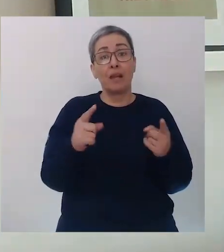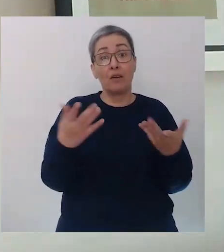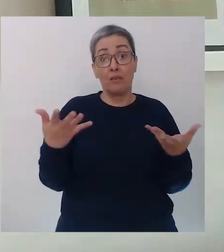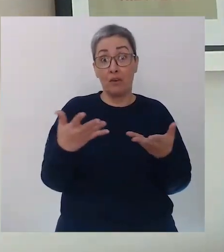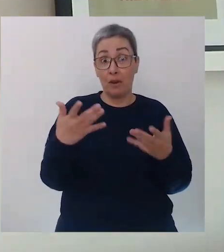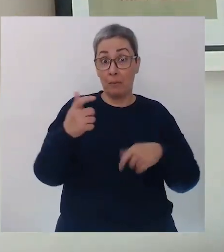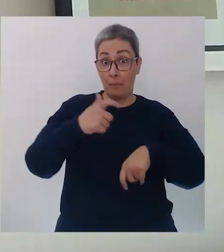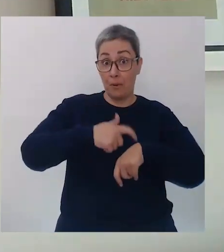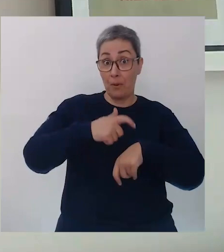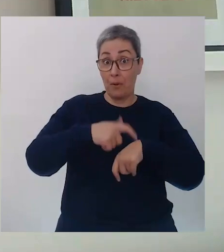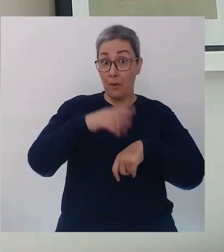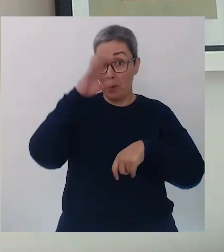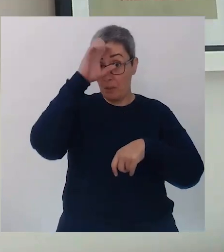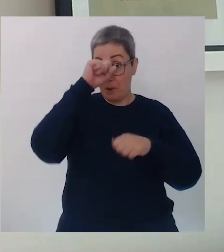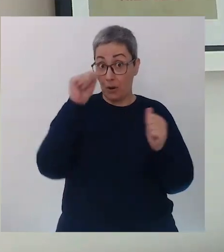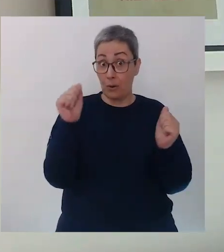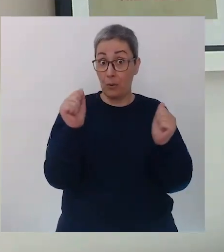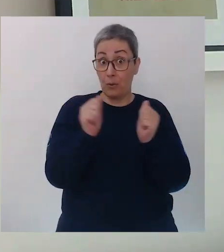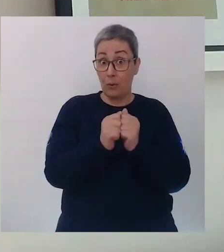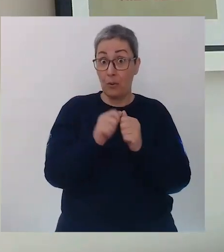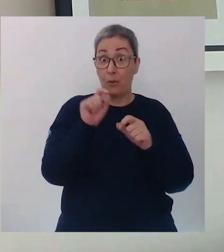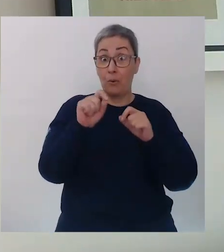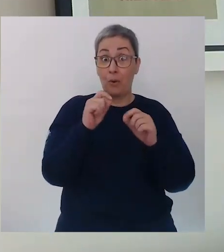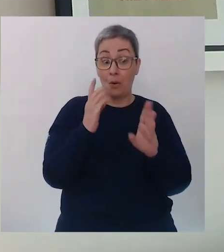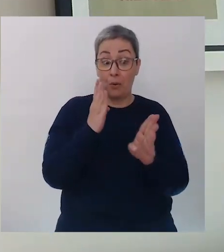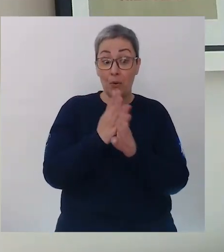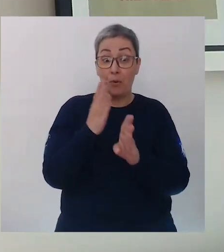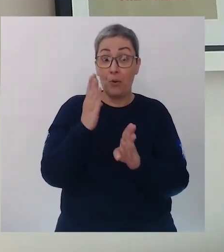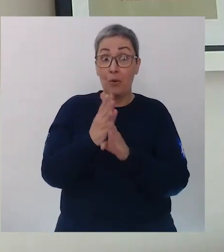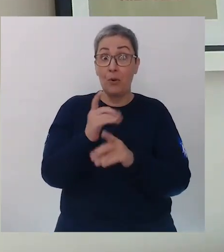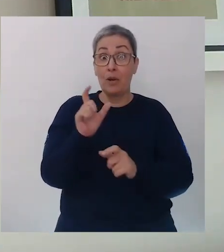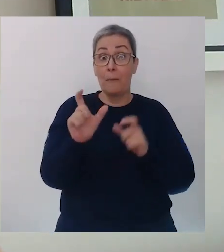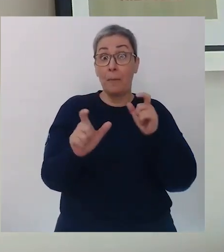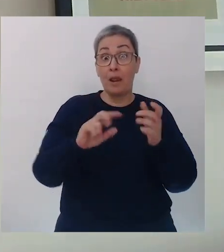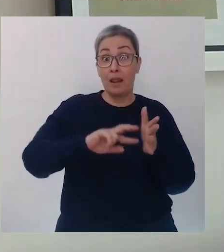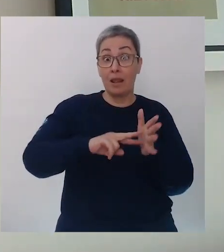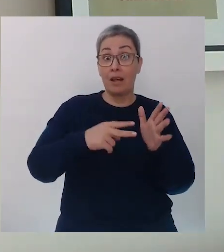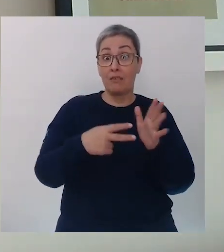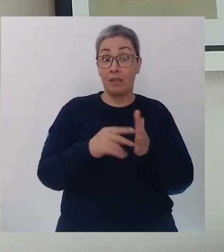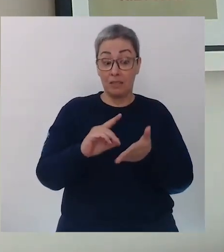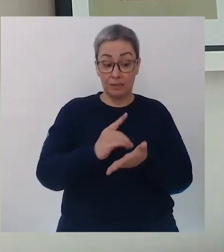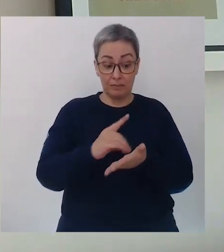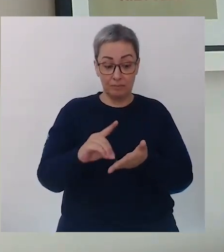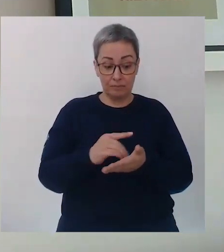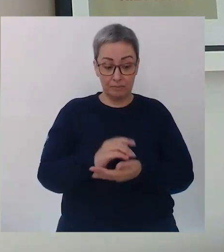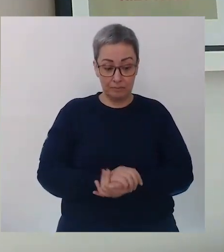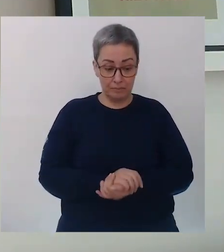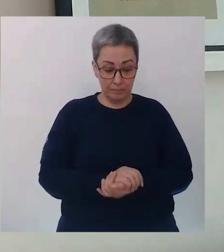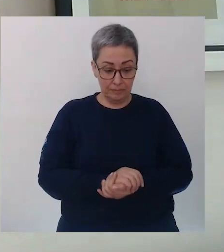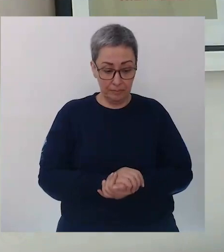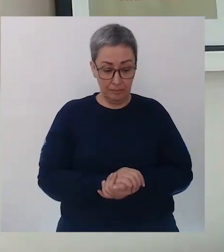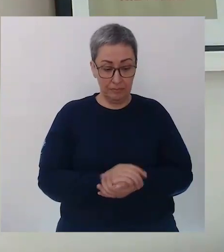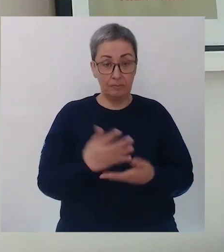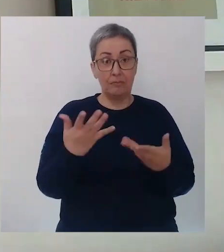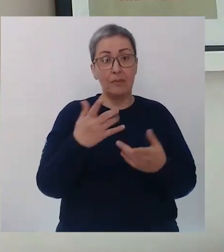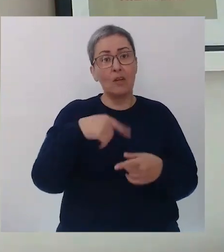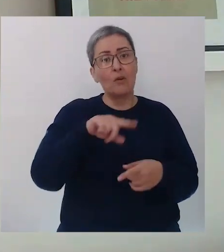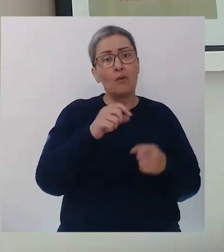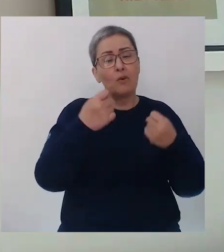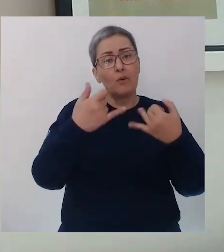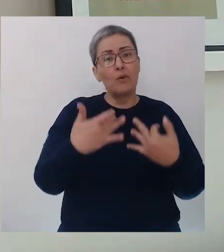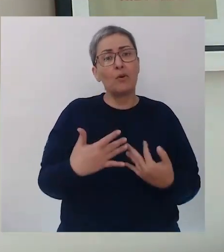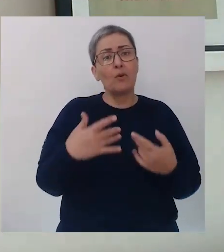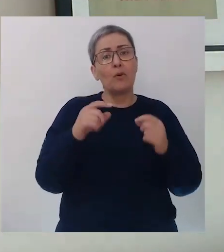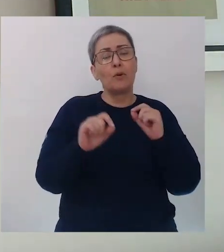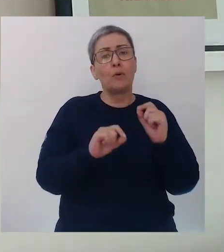chegado aí o momento da gente aprender juntos e juntas a encontrar palavras e os seus significados em um dicionário. A gente falou